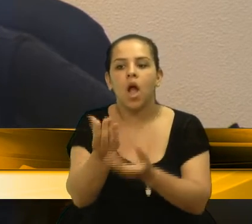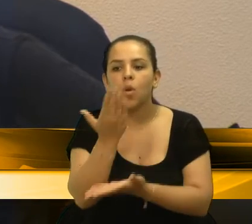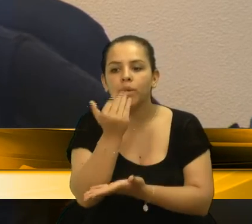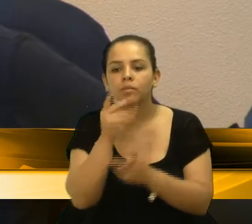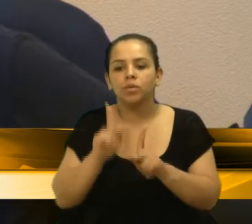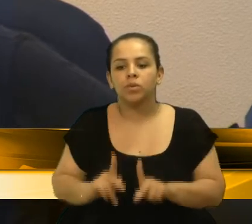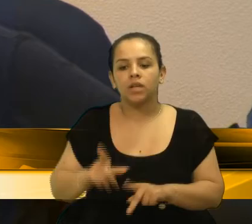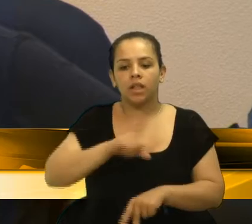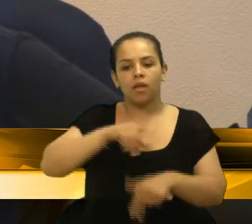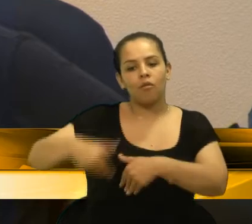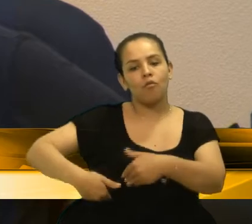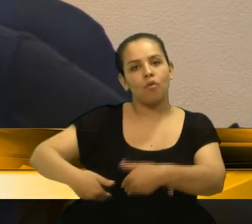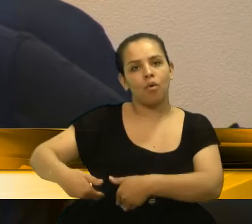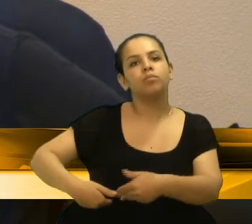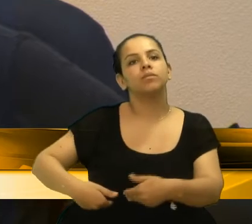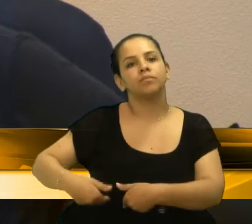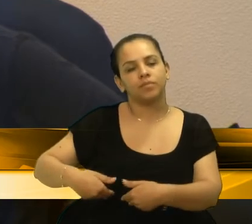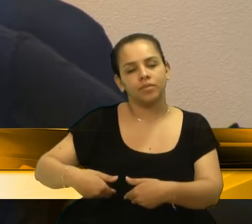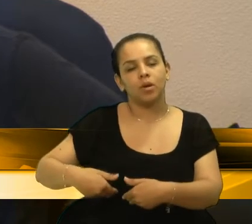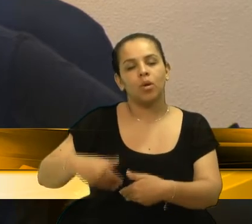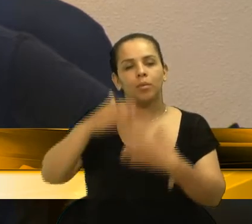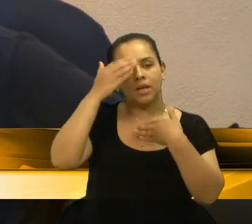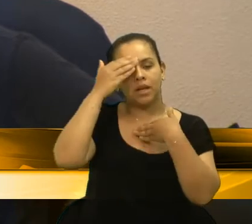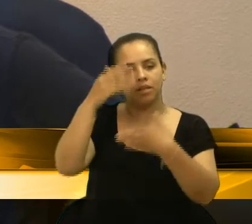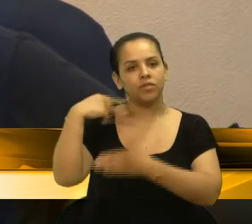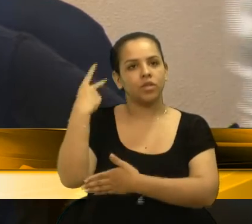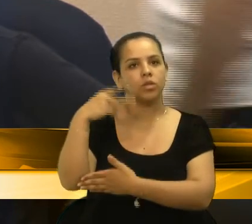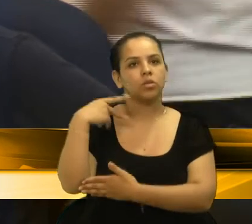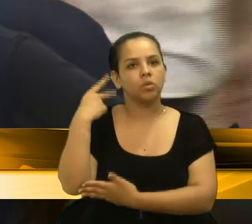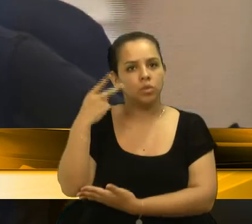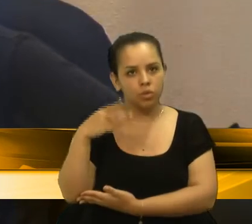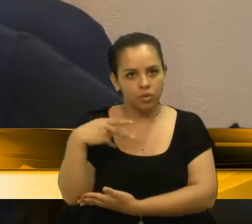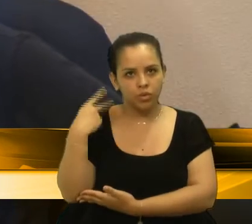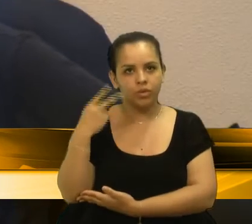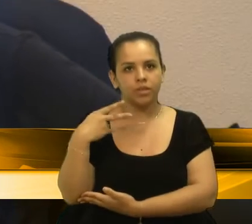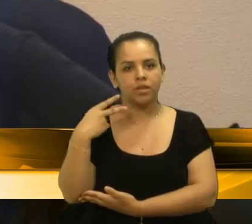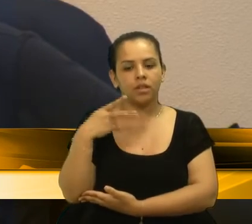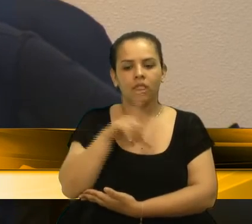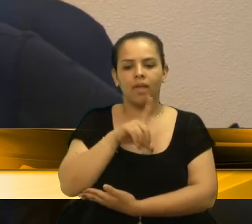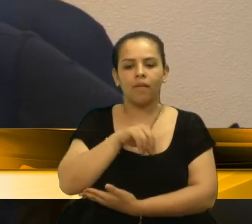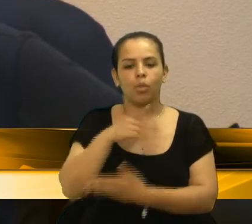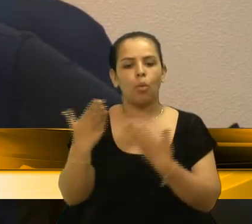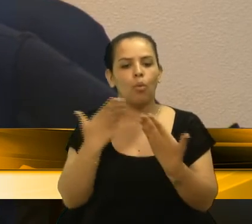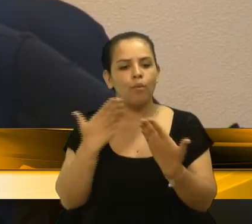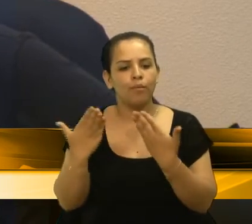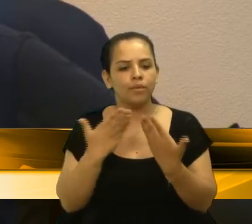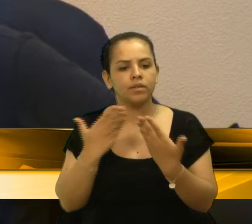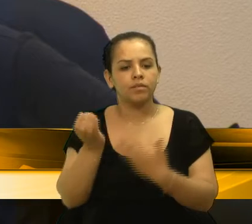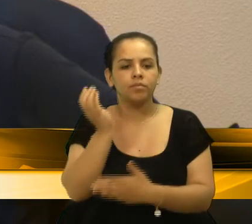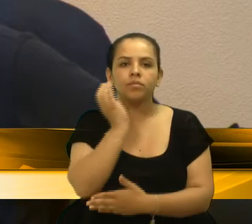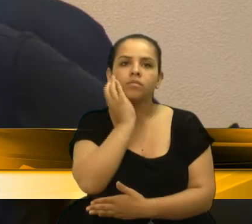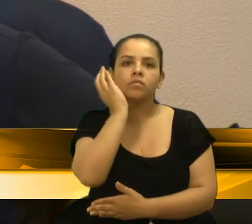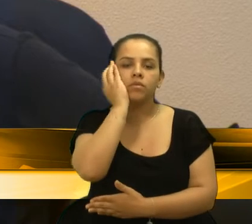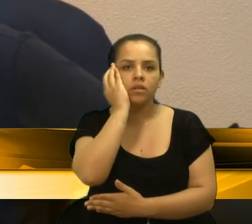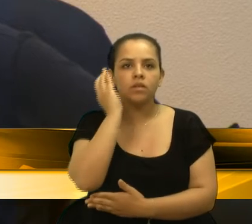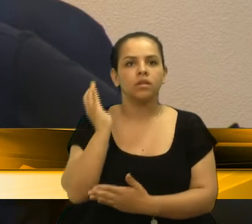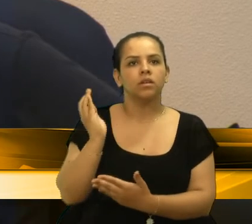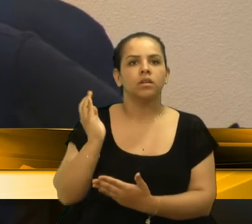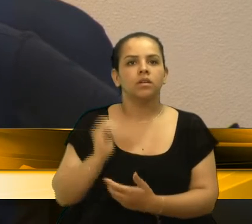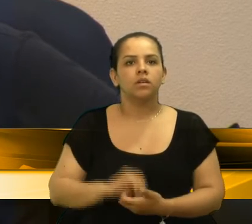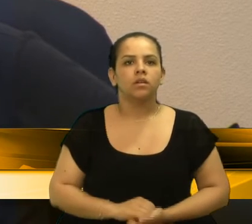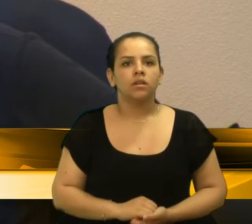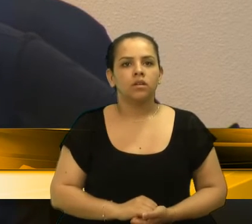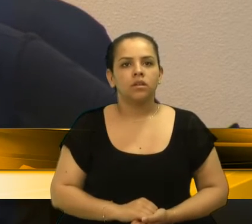deve continuar. Vereadora Alceu Tomé, obrigado, vereadora. Por parte da senhora procuradora, alguma pergunta? Doutora Cássia, não me sinto contemplada...